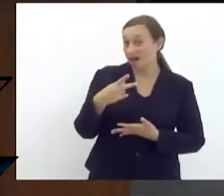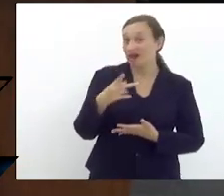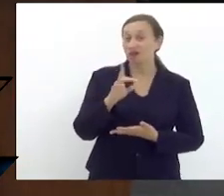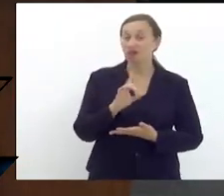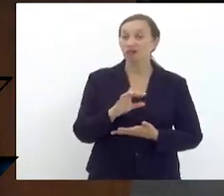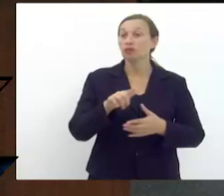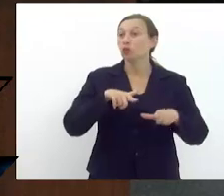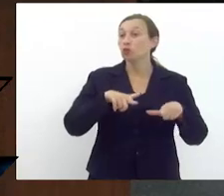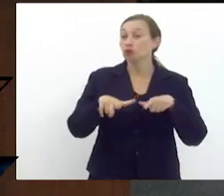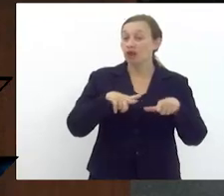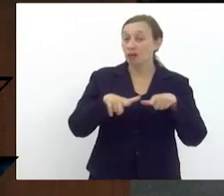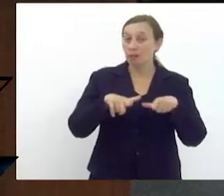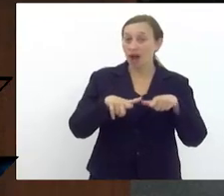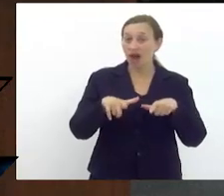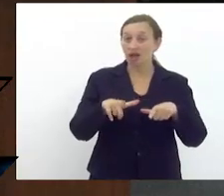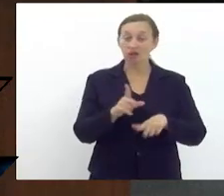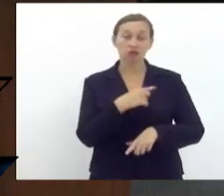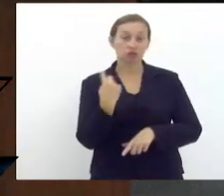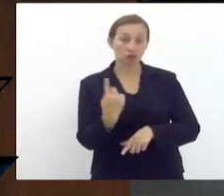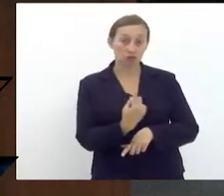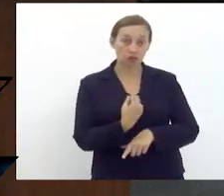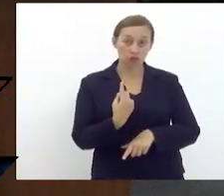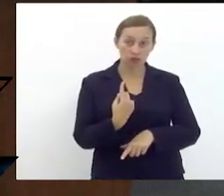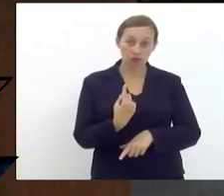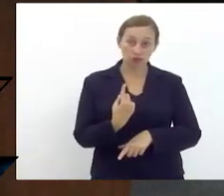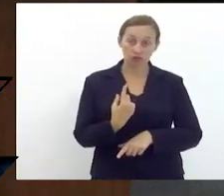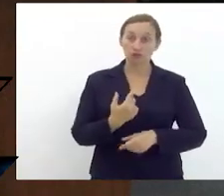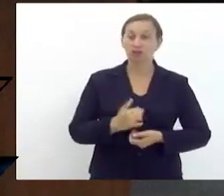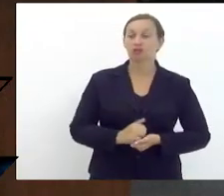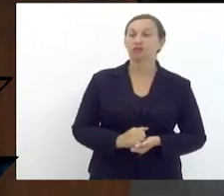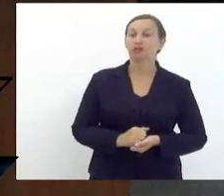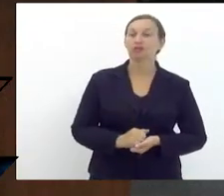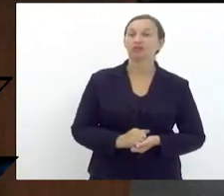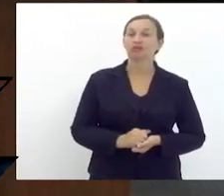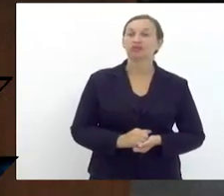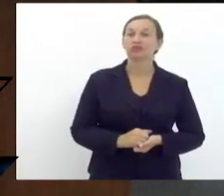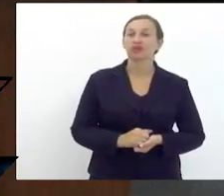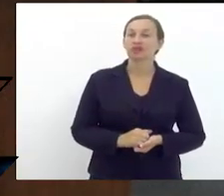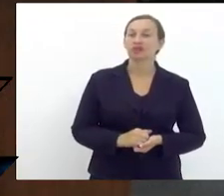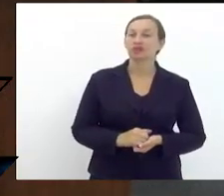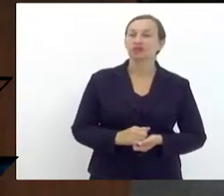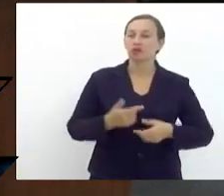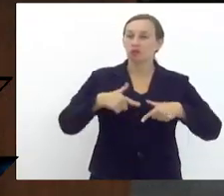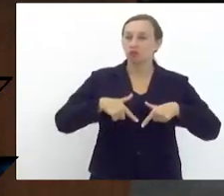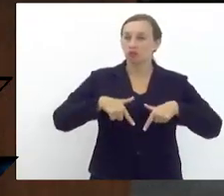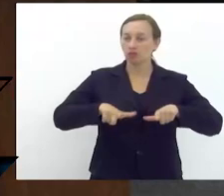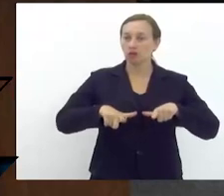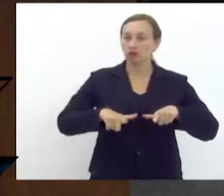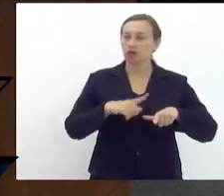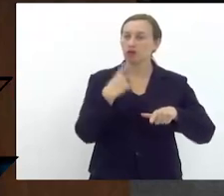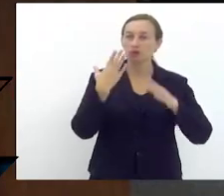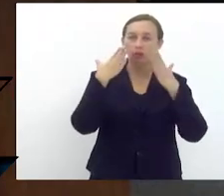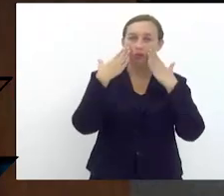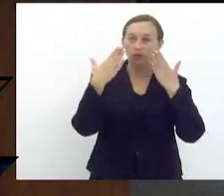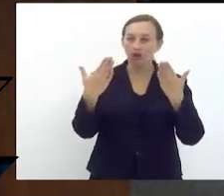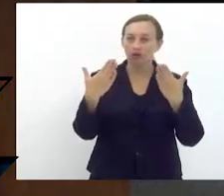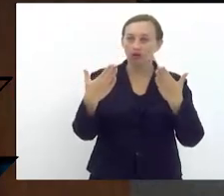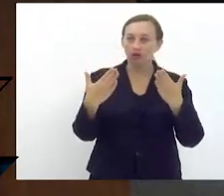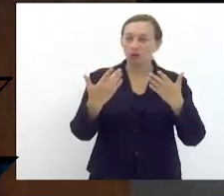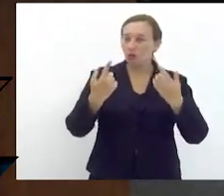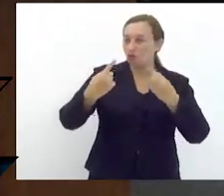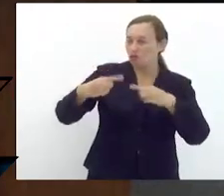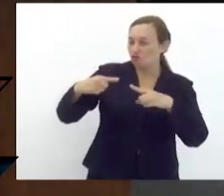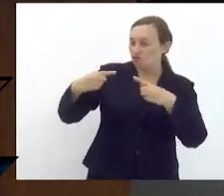da nossa mandata e informar o andamento de uma Moção que nós apresentamos por conta de